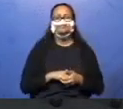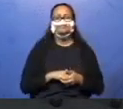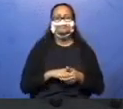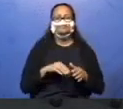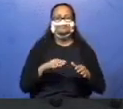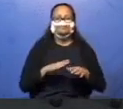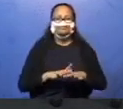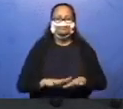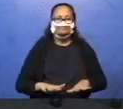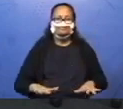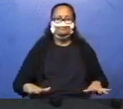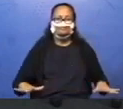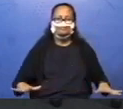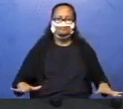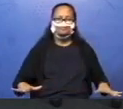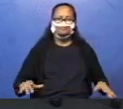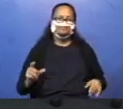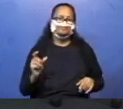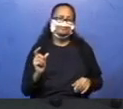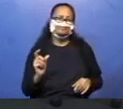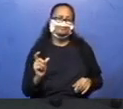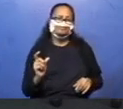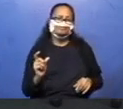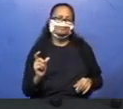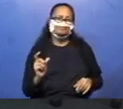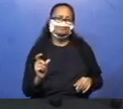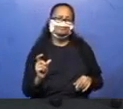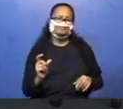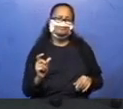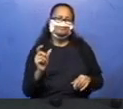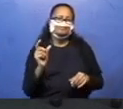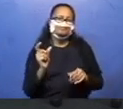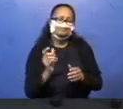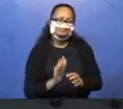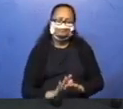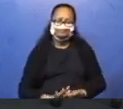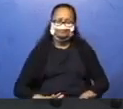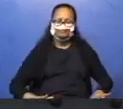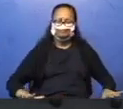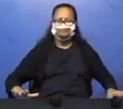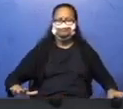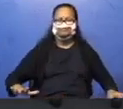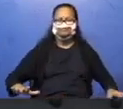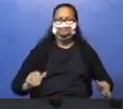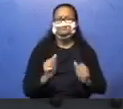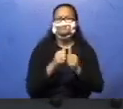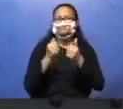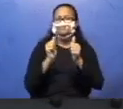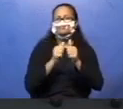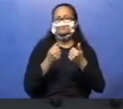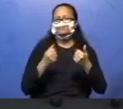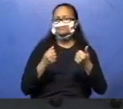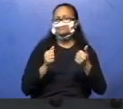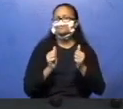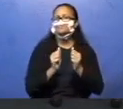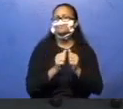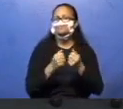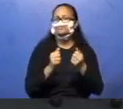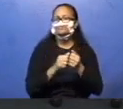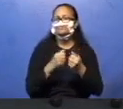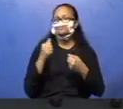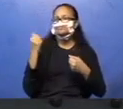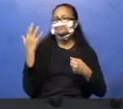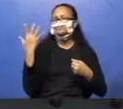chão, o grão no chão, o pão na